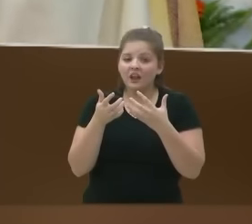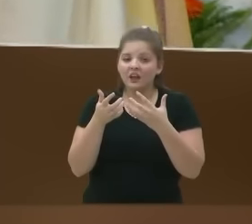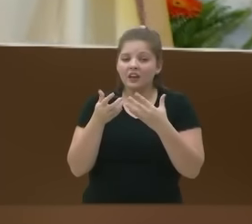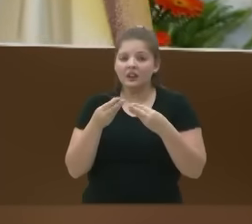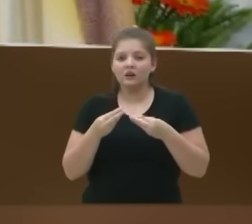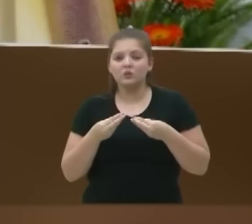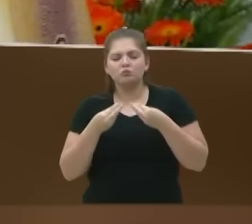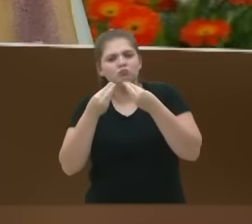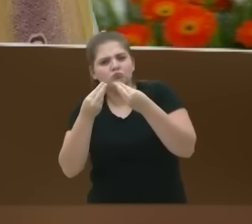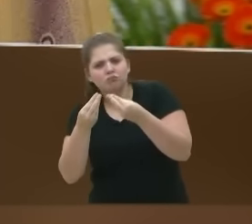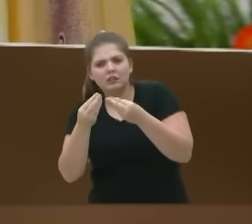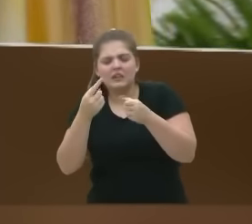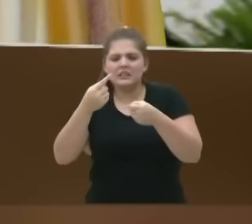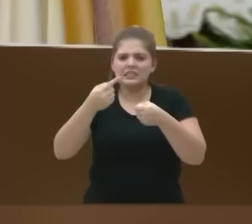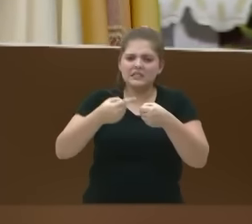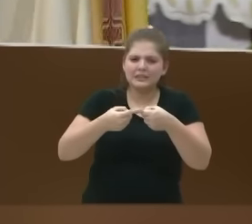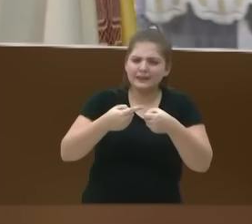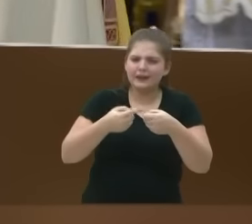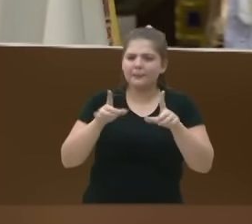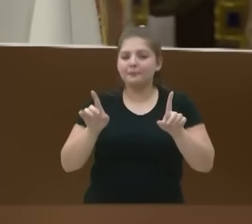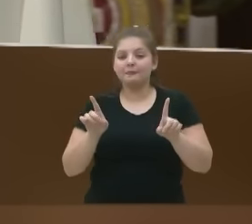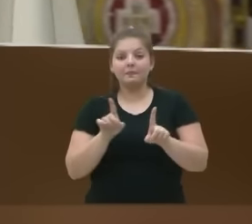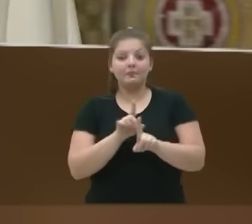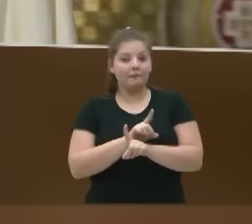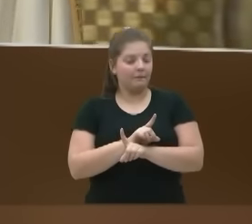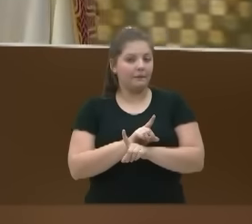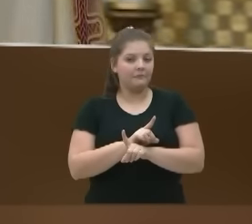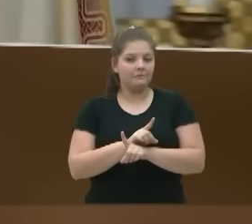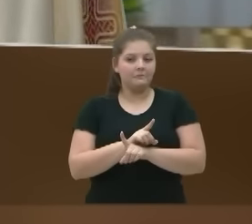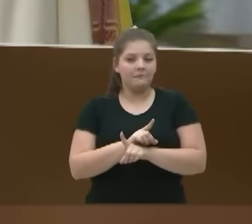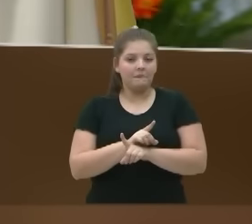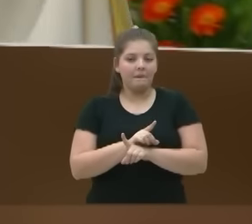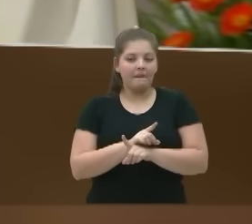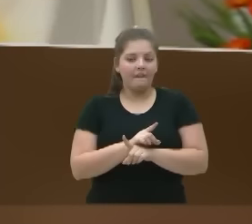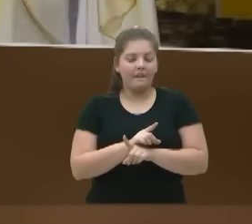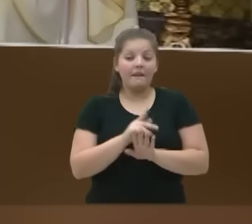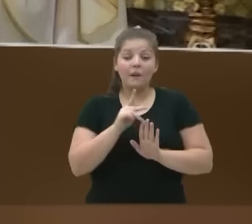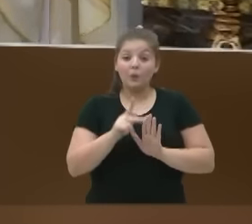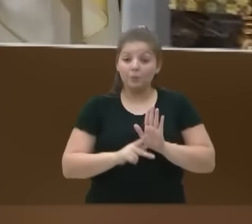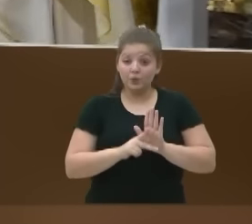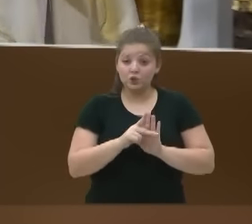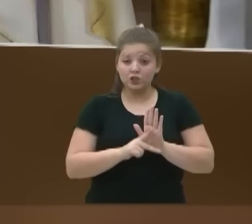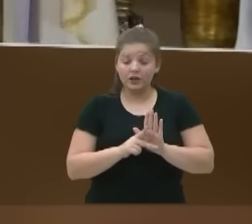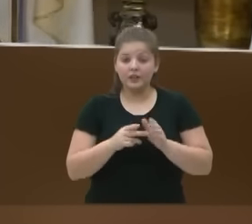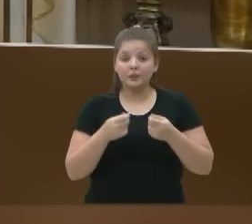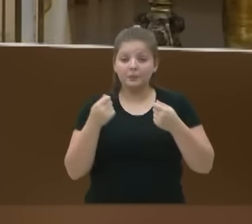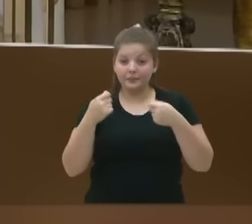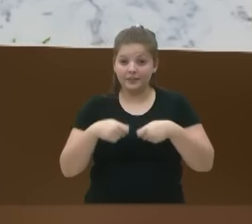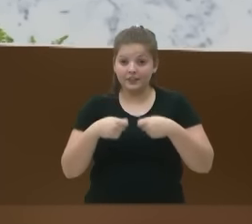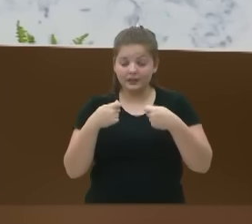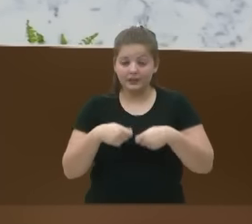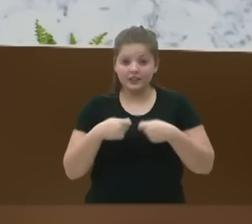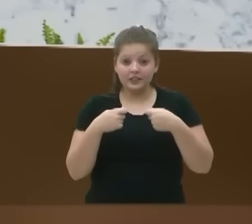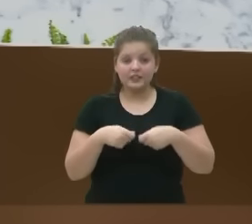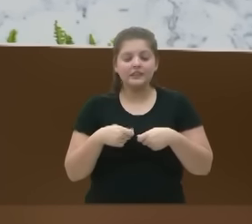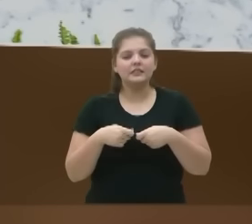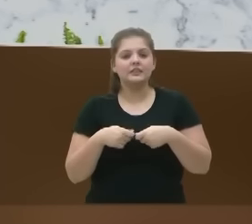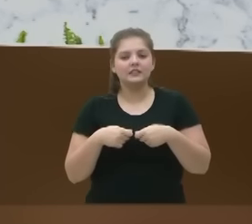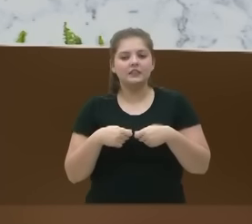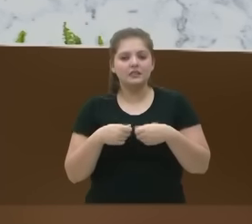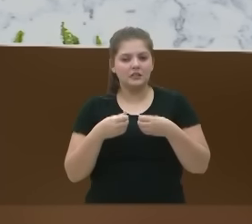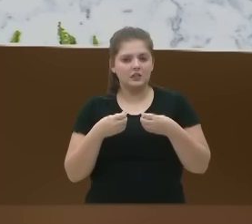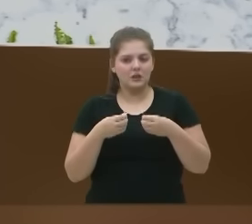e vou escolher a cidade. É importante você saber, faz-se um projeto, é um projeto de um engenheiro,